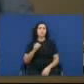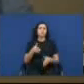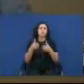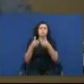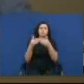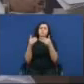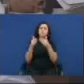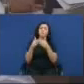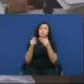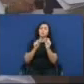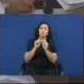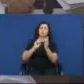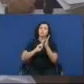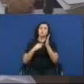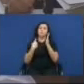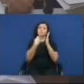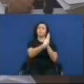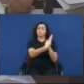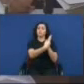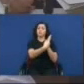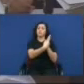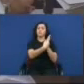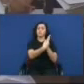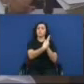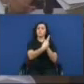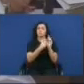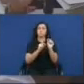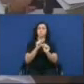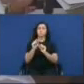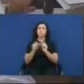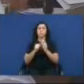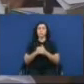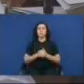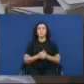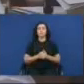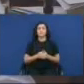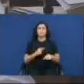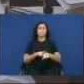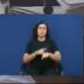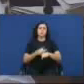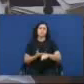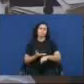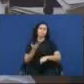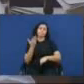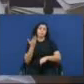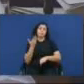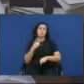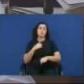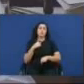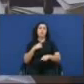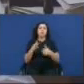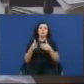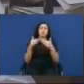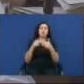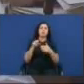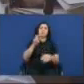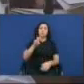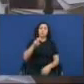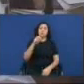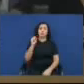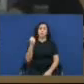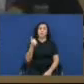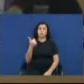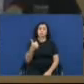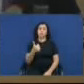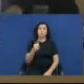um requerimento para inversão de pauta, visto o avançar da hora, e eu tenho um requerimento de número